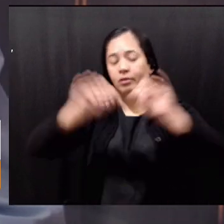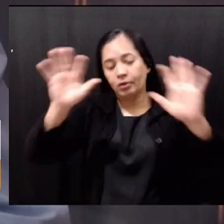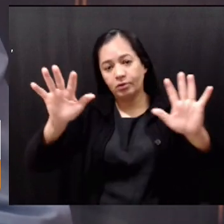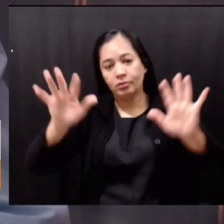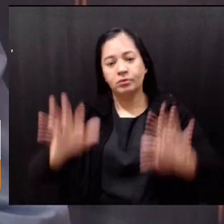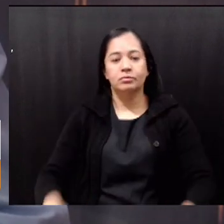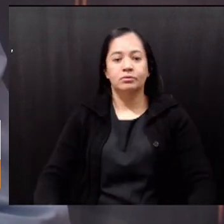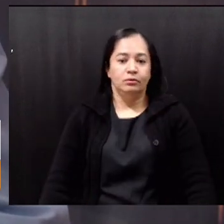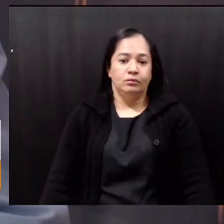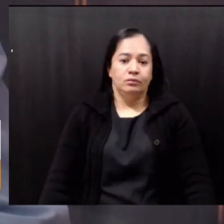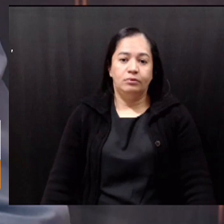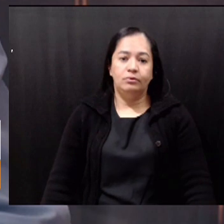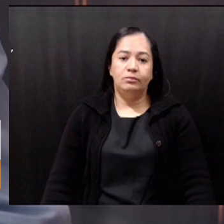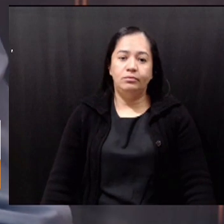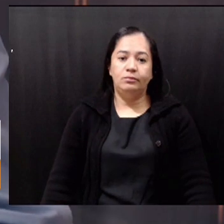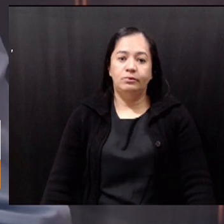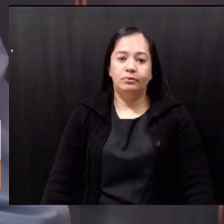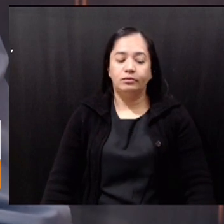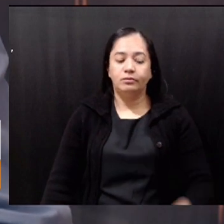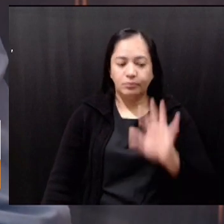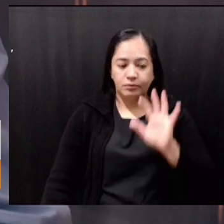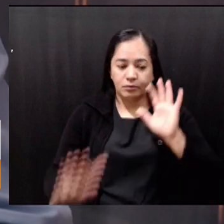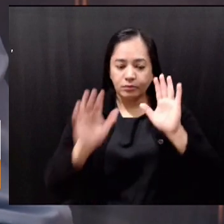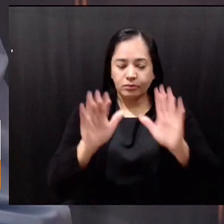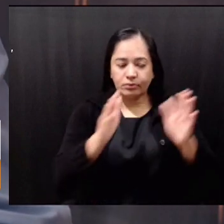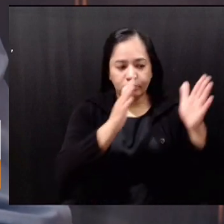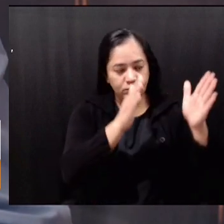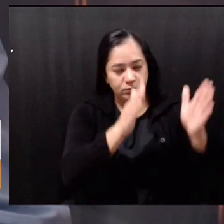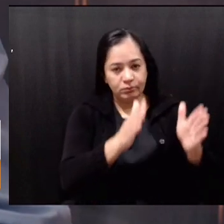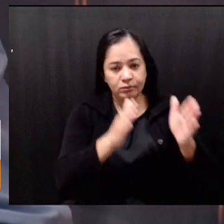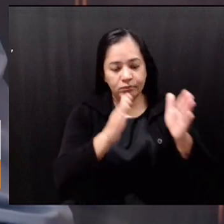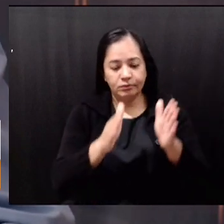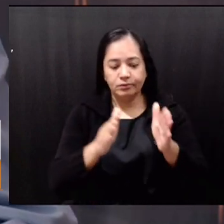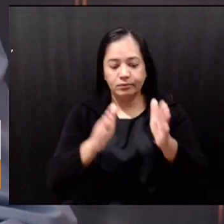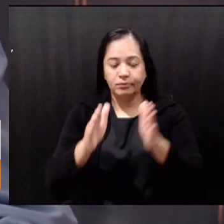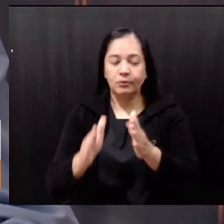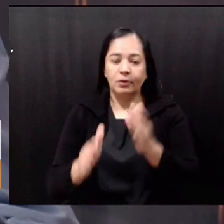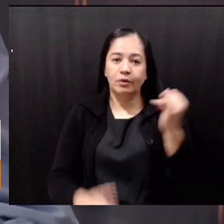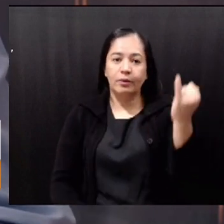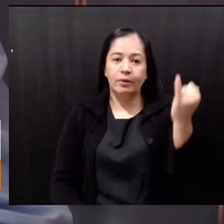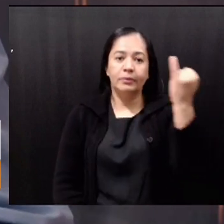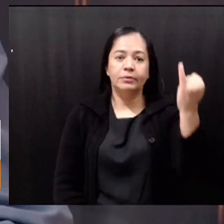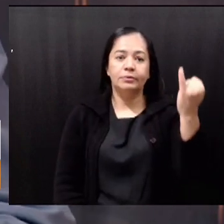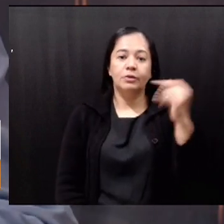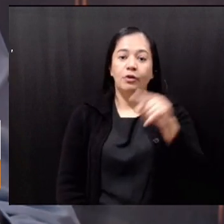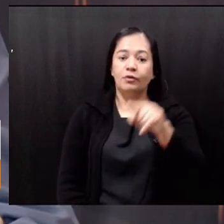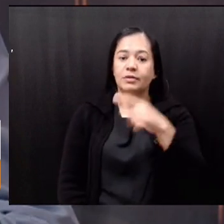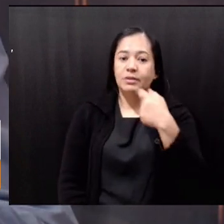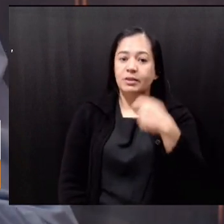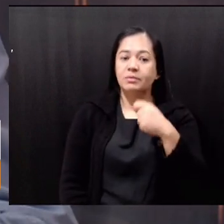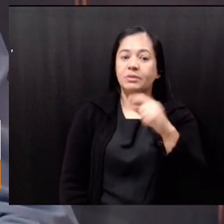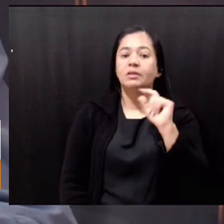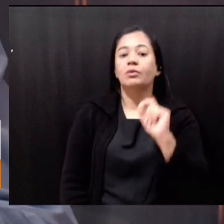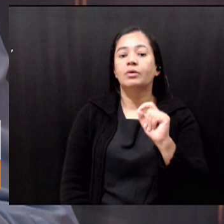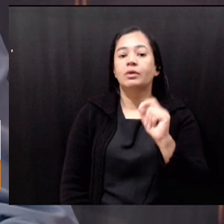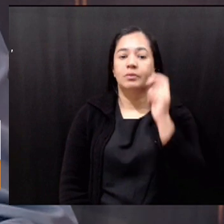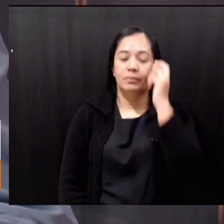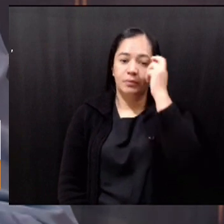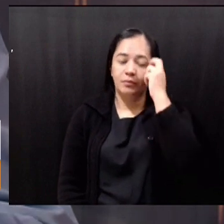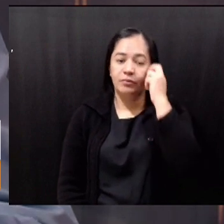esse processo é muito importante. E aí você ter também um encaminhamento, às vezes, principalmente se